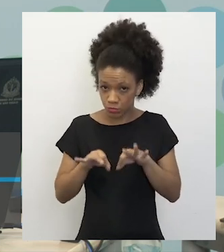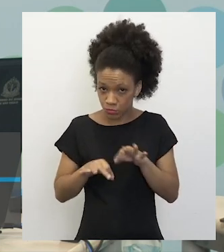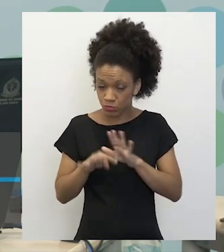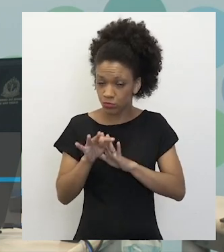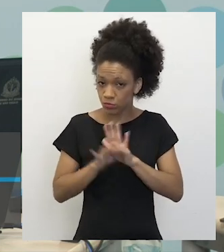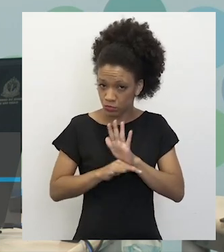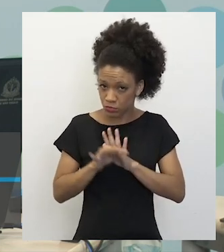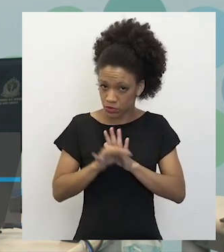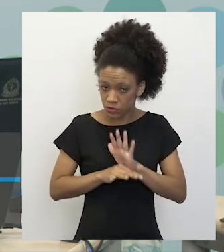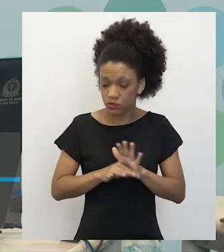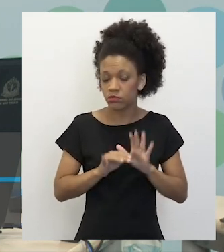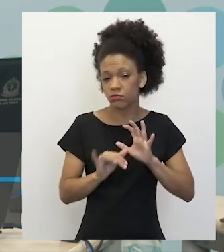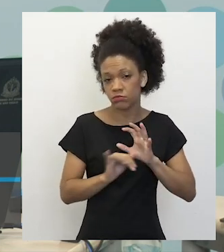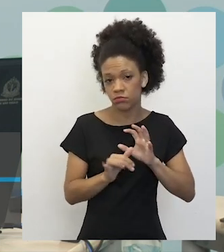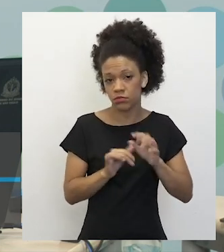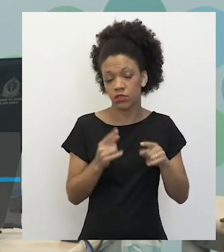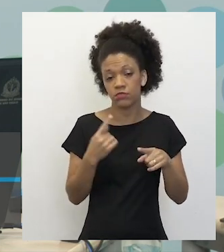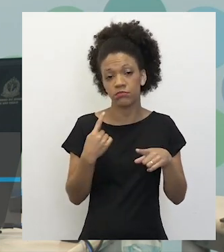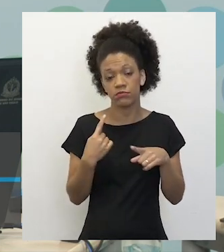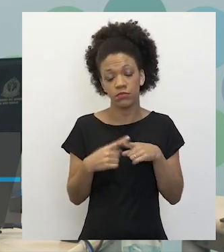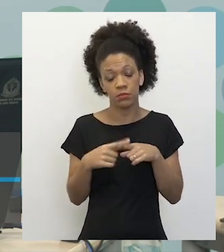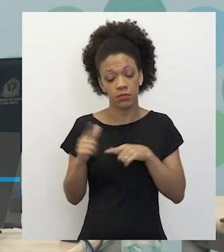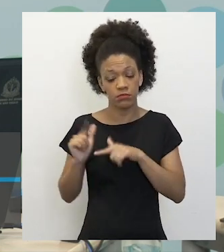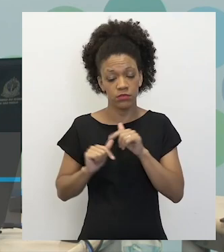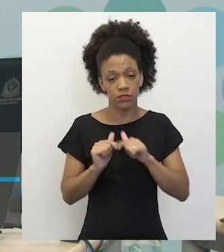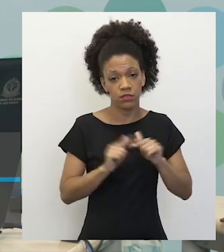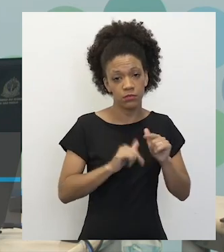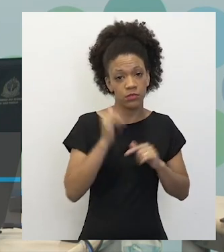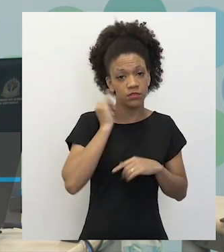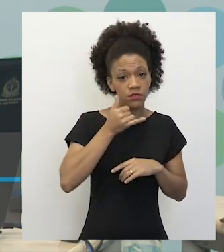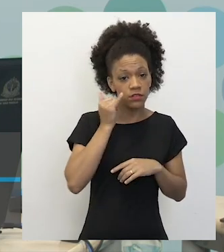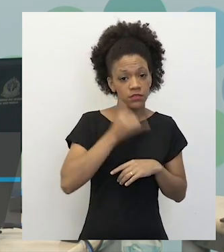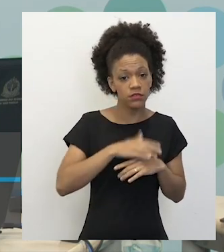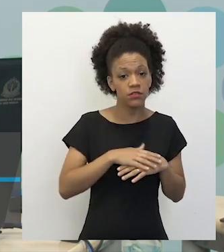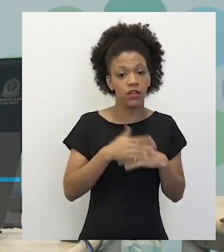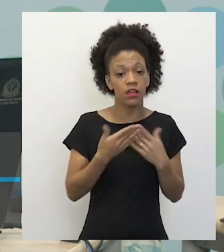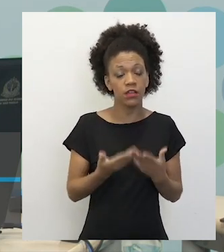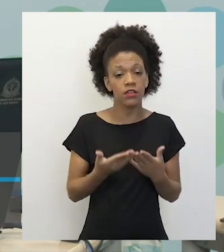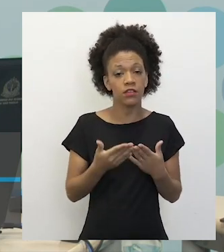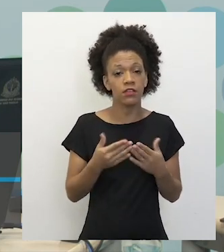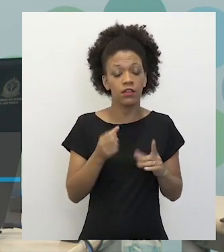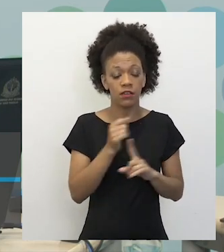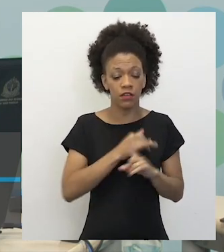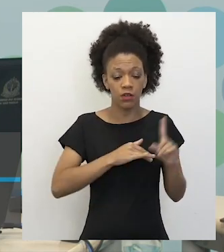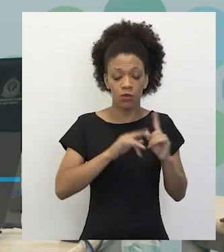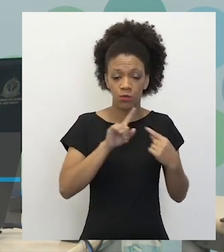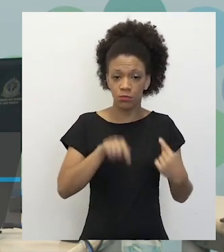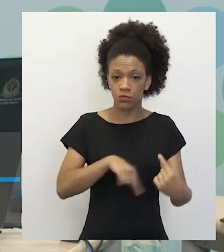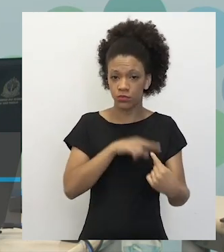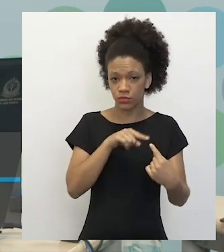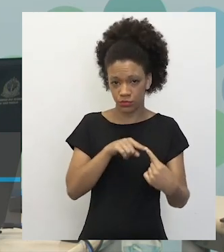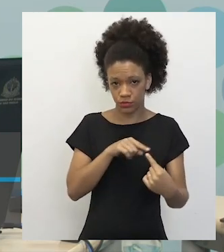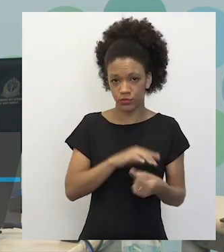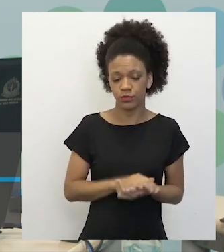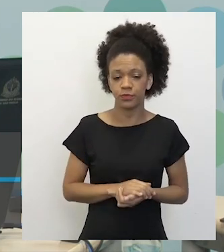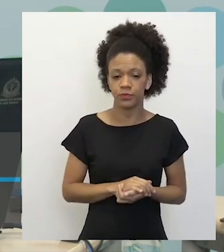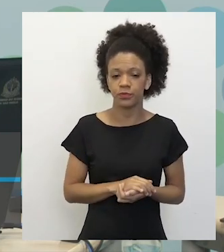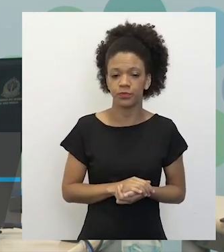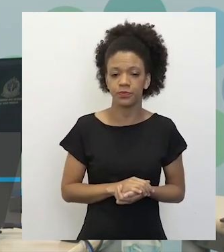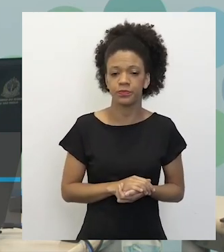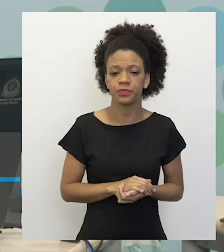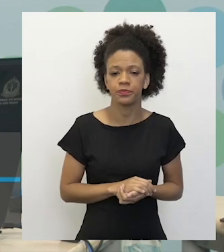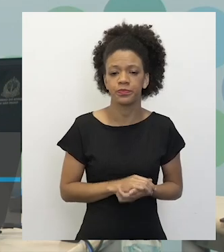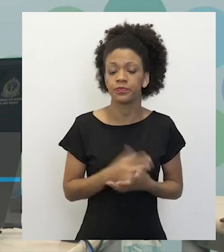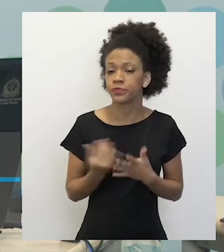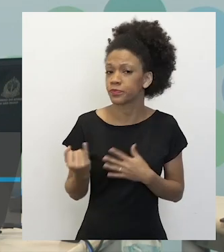textual fábula, os elementos da narrativa, a função social. Então, gente, isso é, assim,